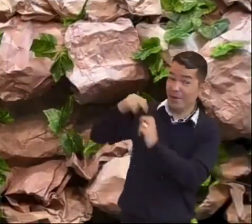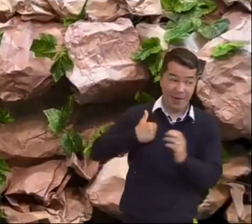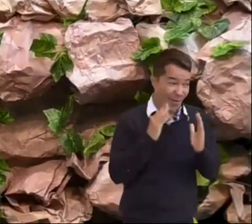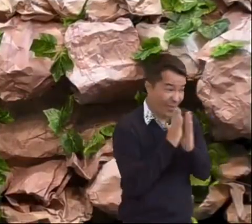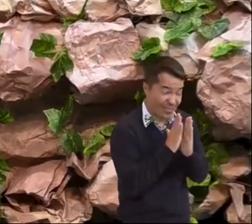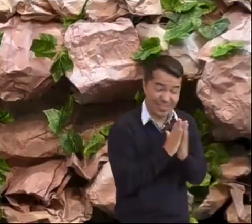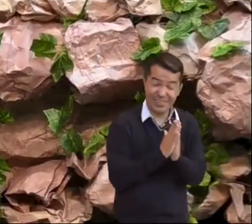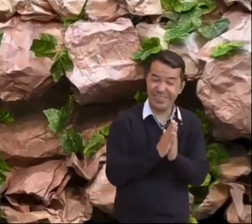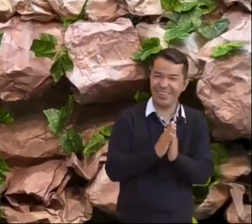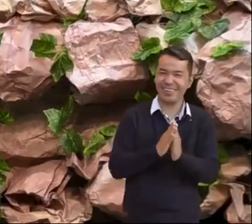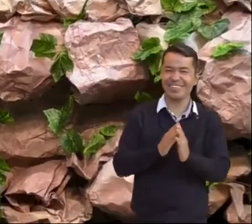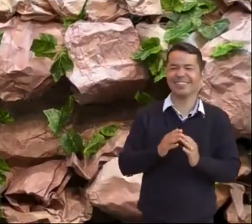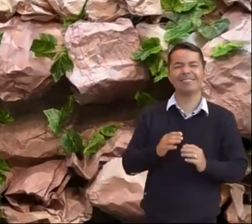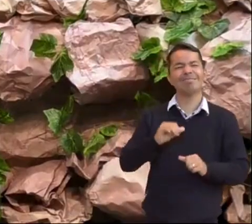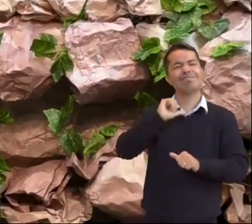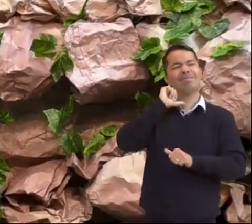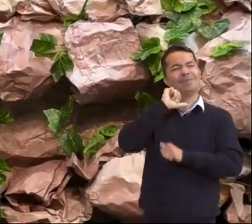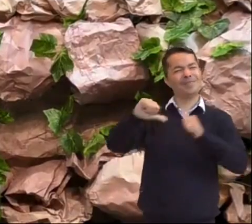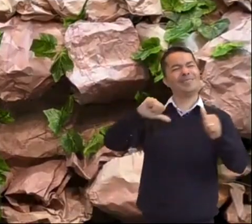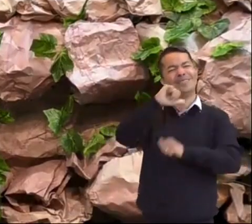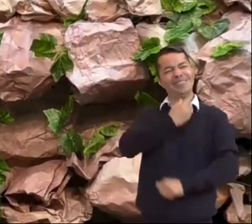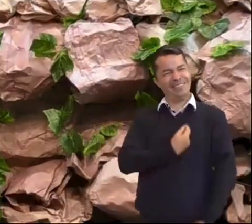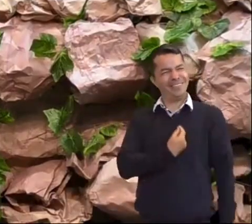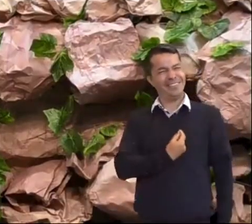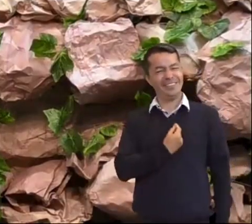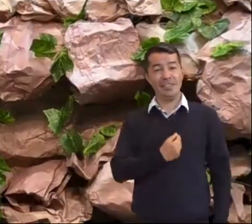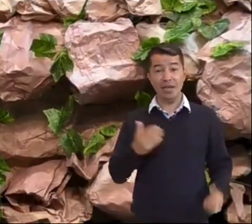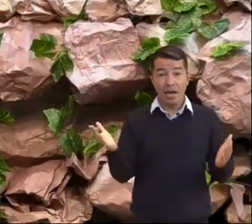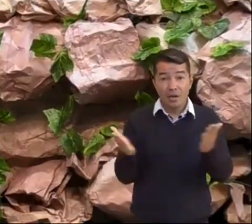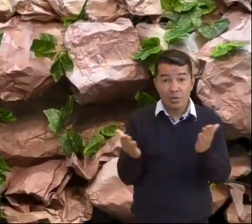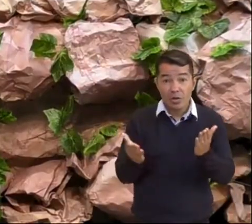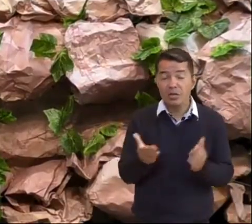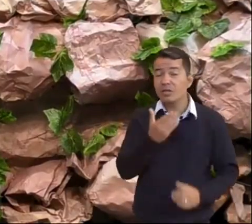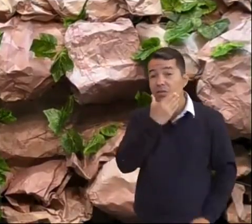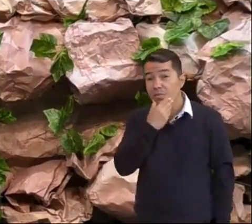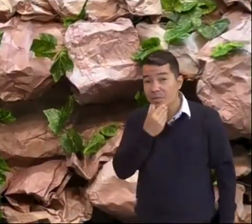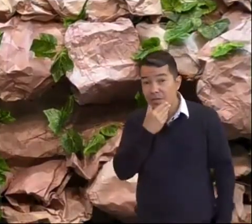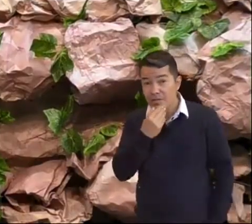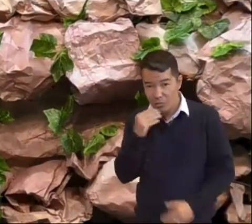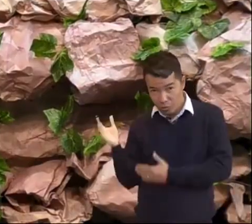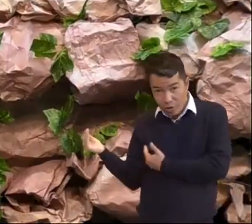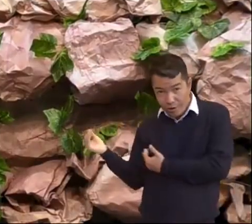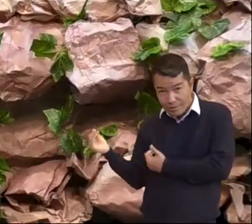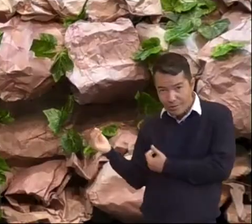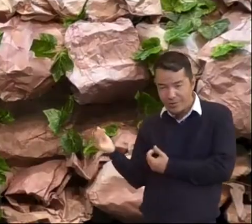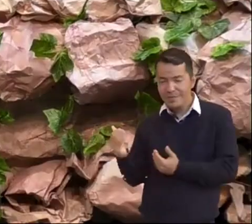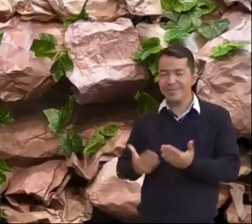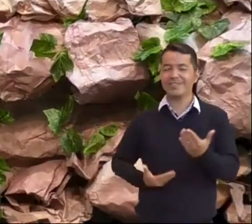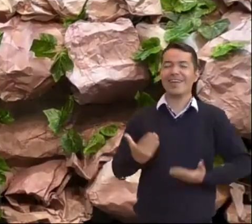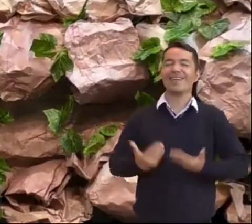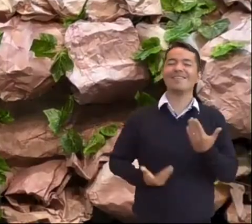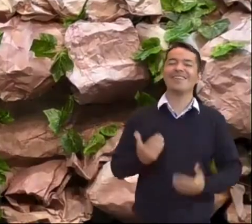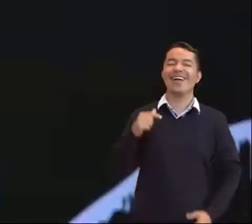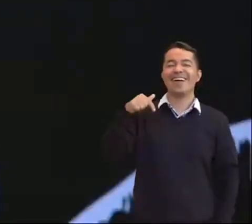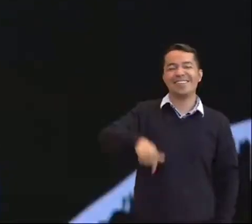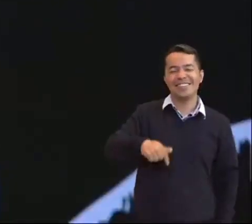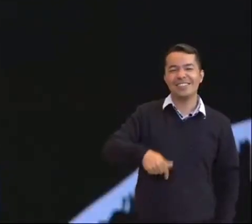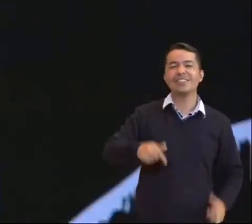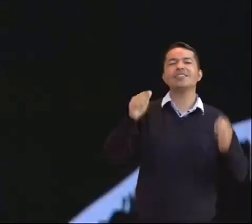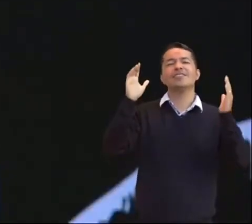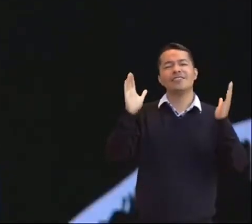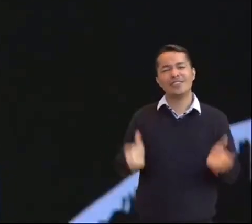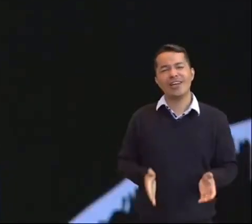apresentei o filhinho, o neto. E sabe que gostoso ver, Deus responde orações.